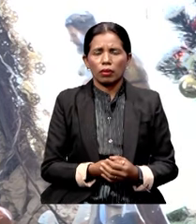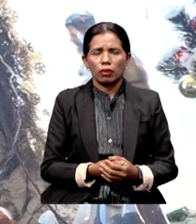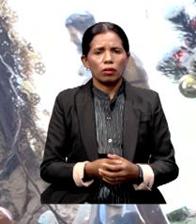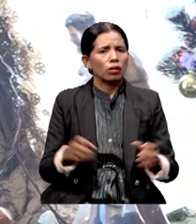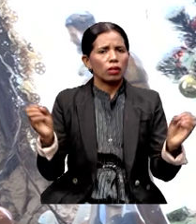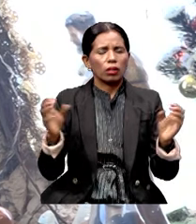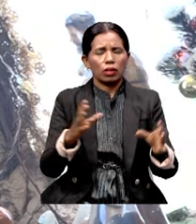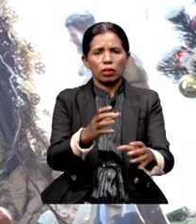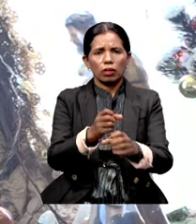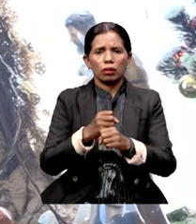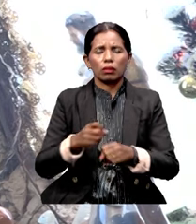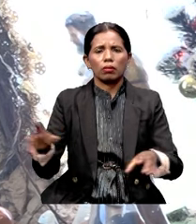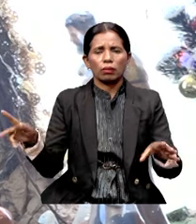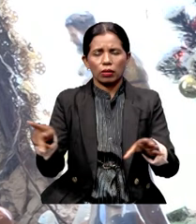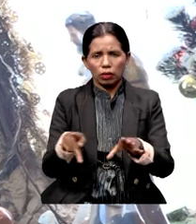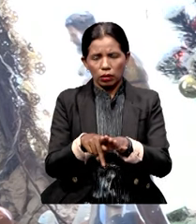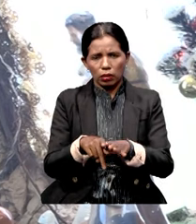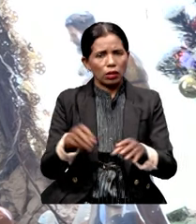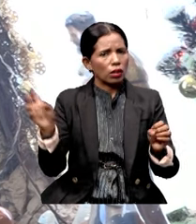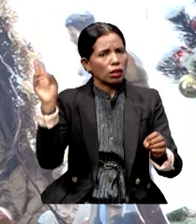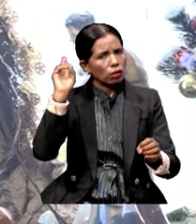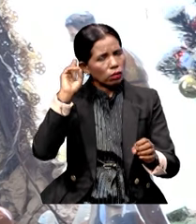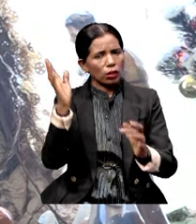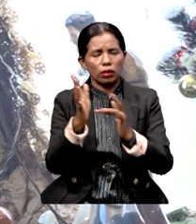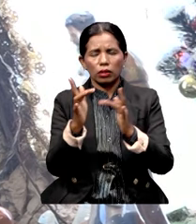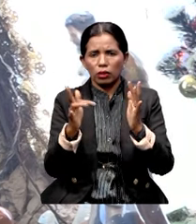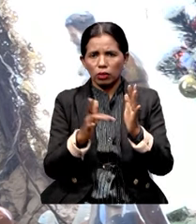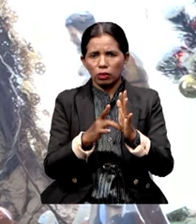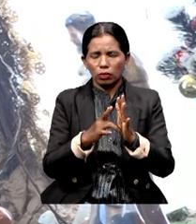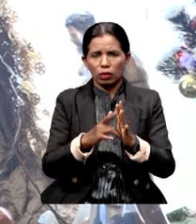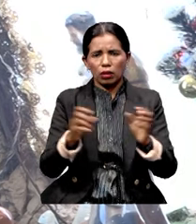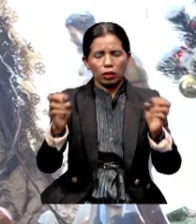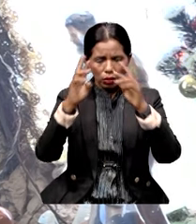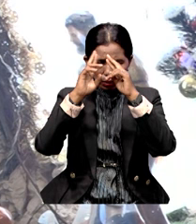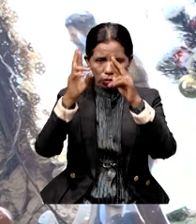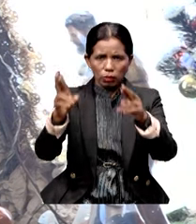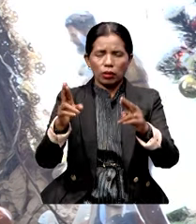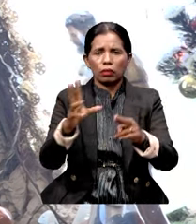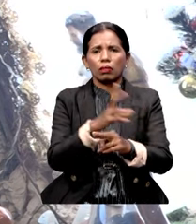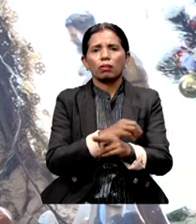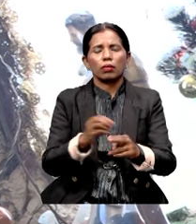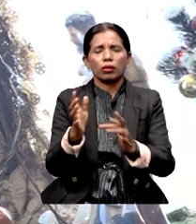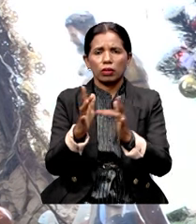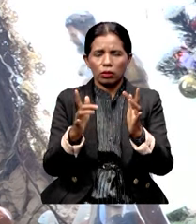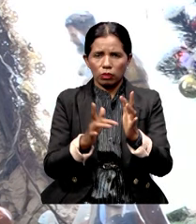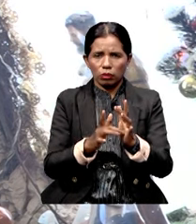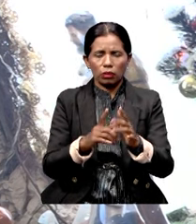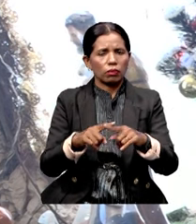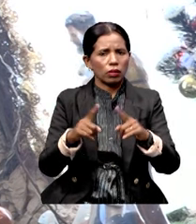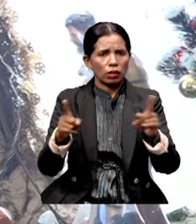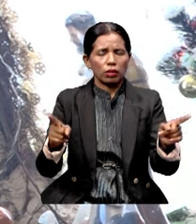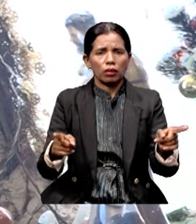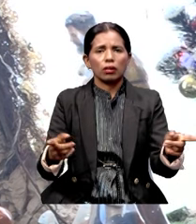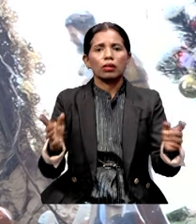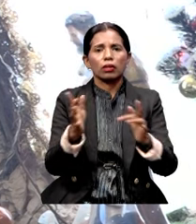simu ninia presença, la rona nia, no sa indiferente ba nia mensagem sira. Ho nune, nia mai